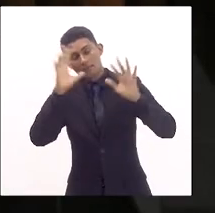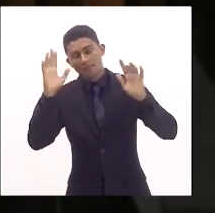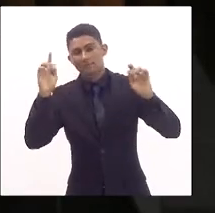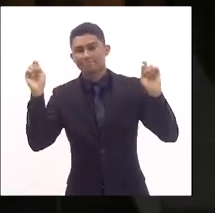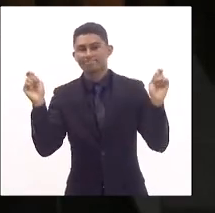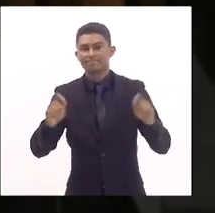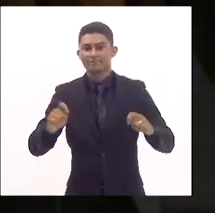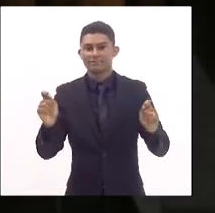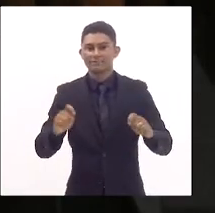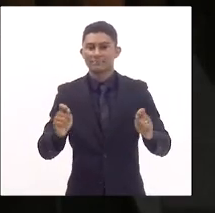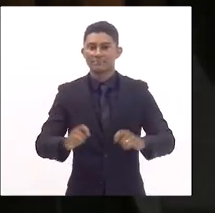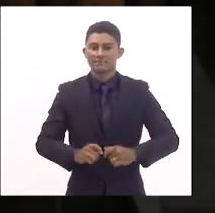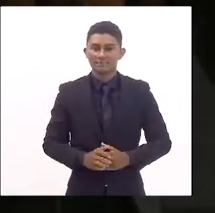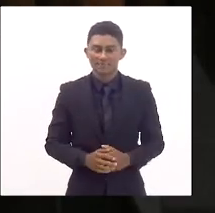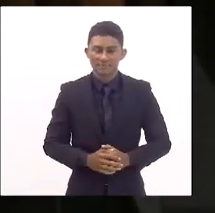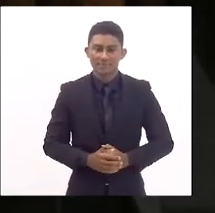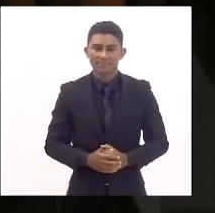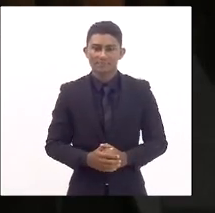deficientes auditivos